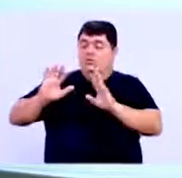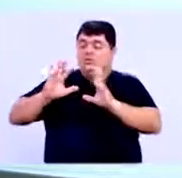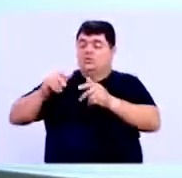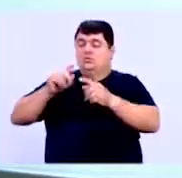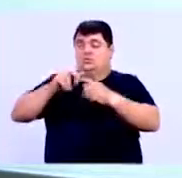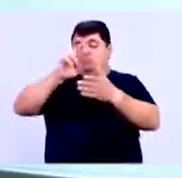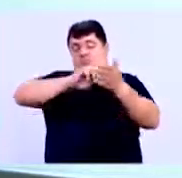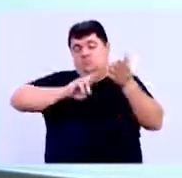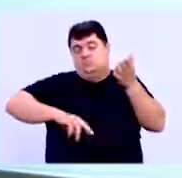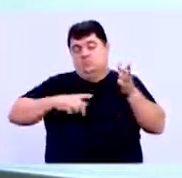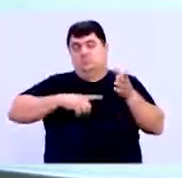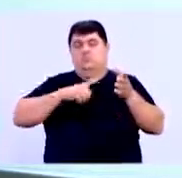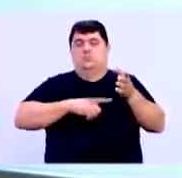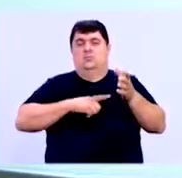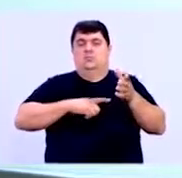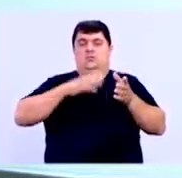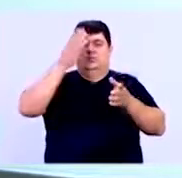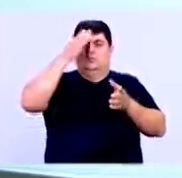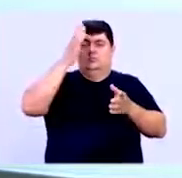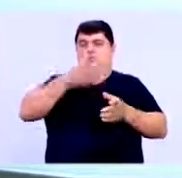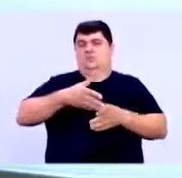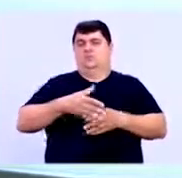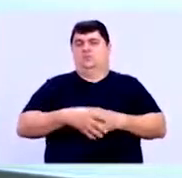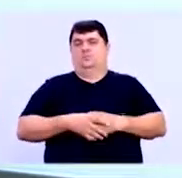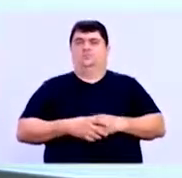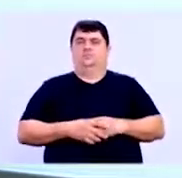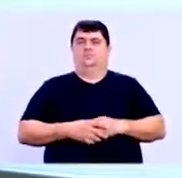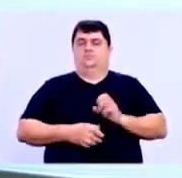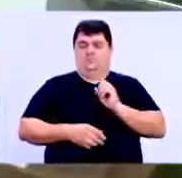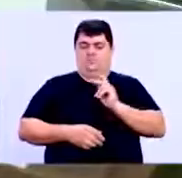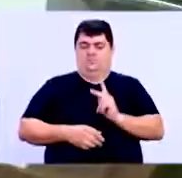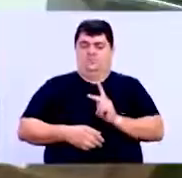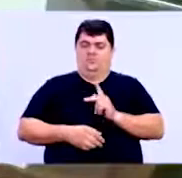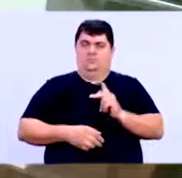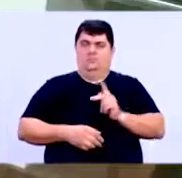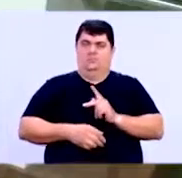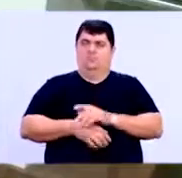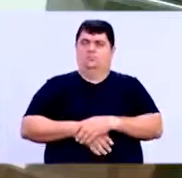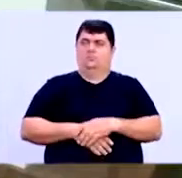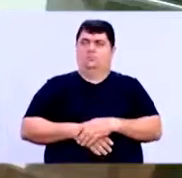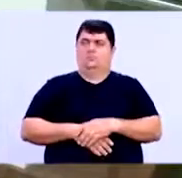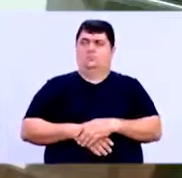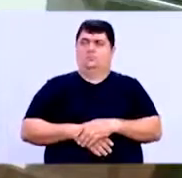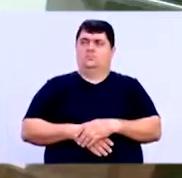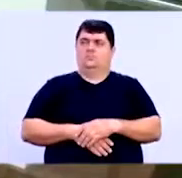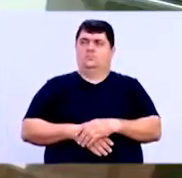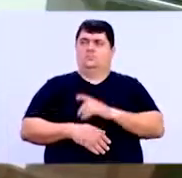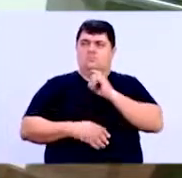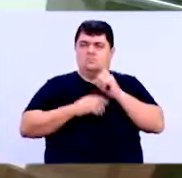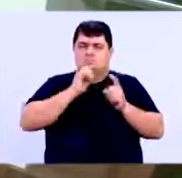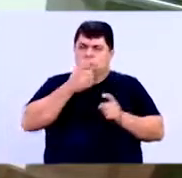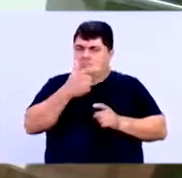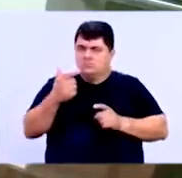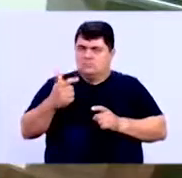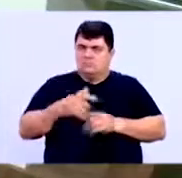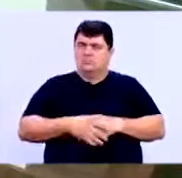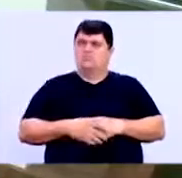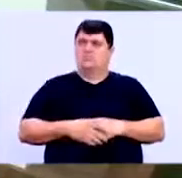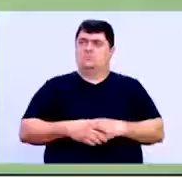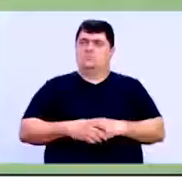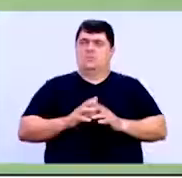precisa trabalhar com essa previsibilidade. Tudo bem, professora? Tudo. Alguma dúvida? Os alunos parecem estar bastante